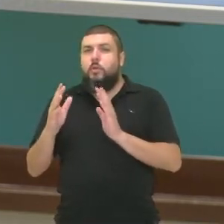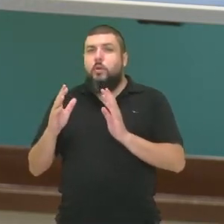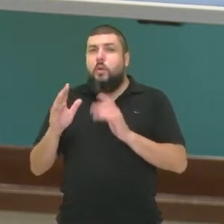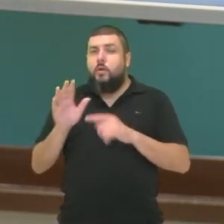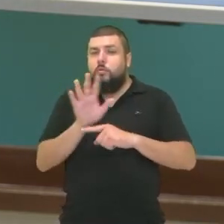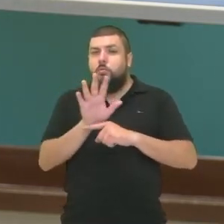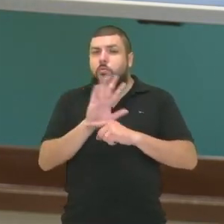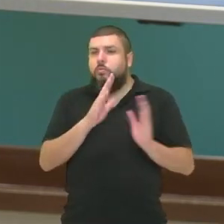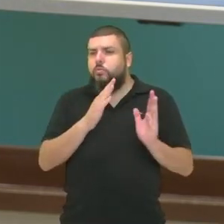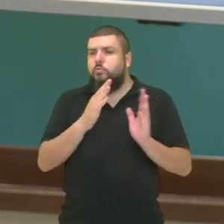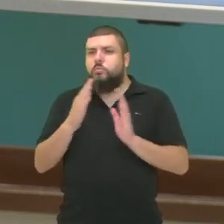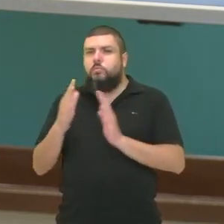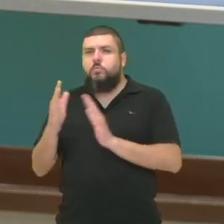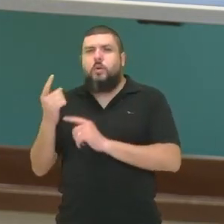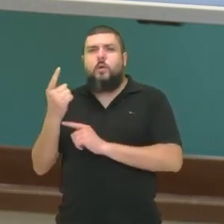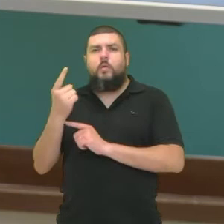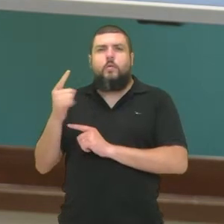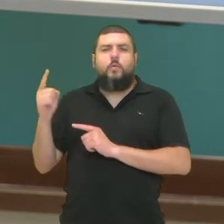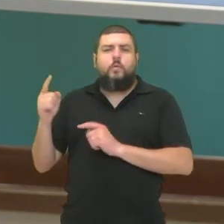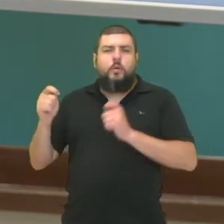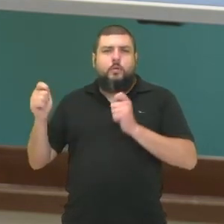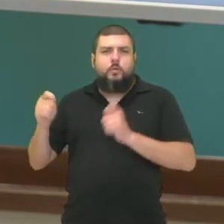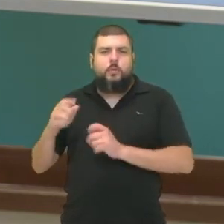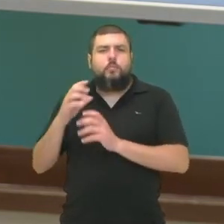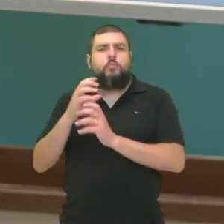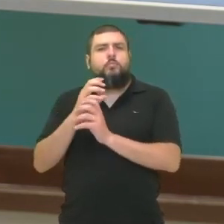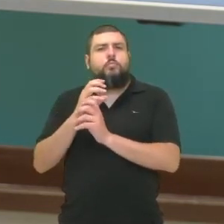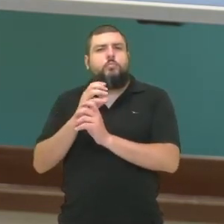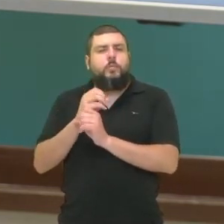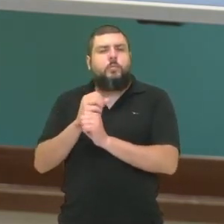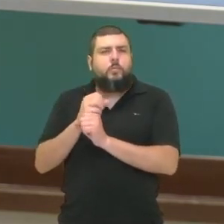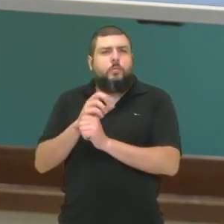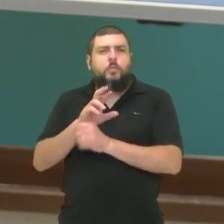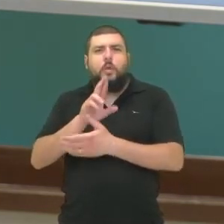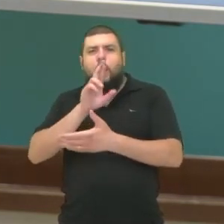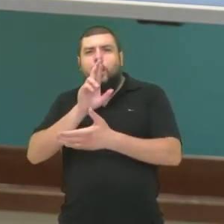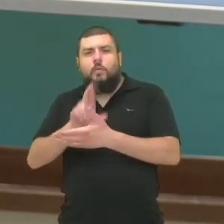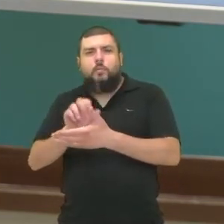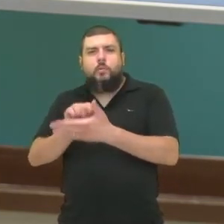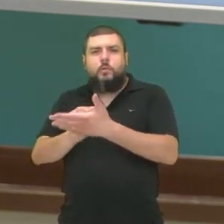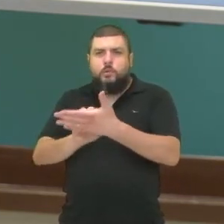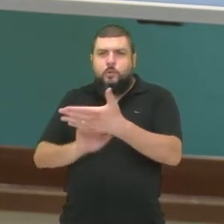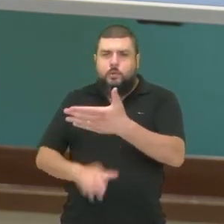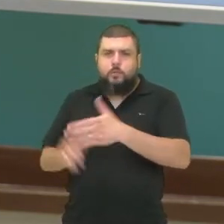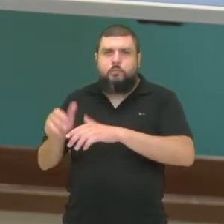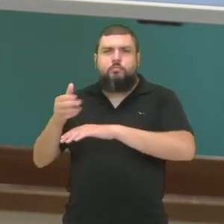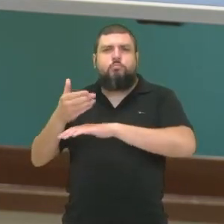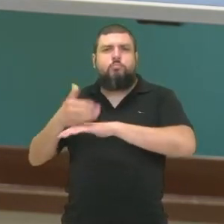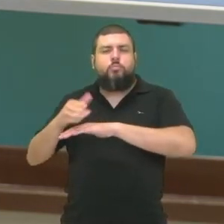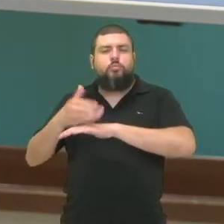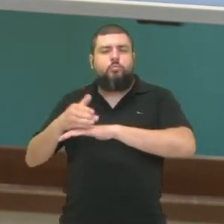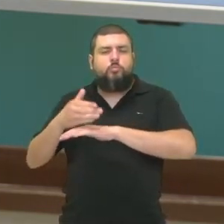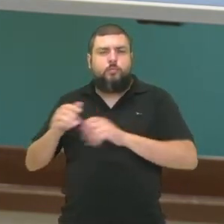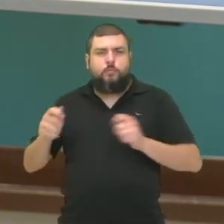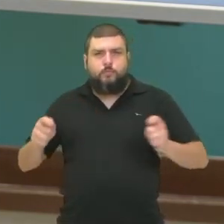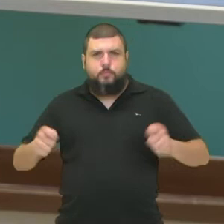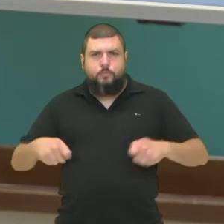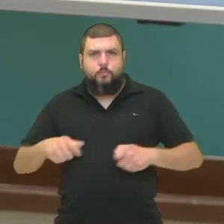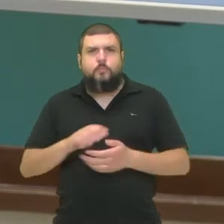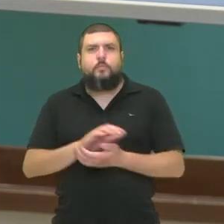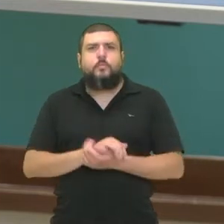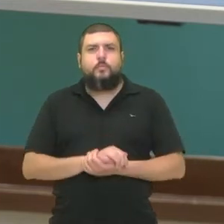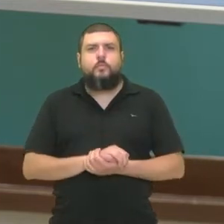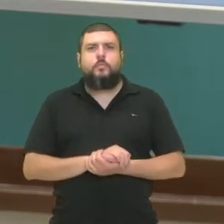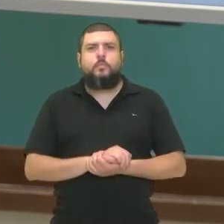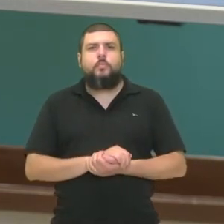consigam responder tranquilamente e resolver qualquer problema que envolva condição de alinhamento entre três pontos